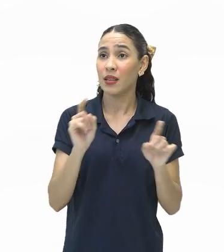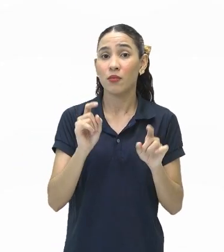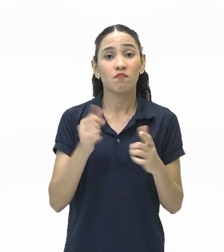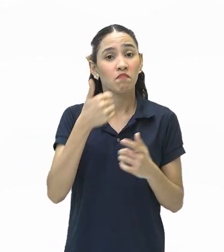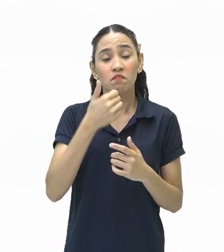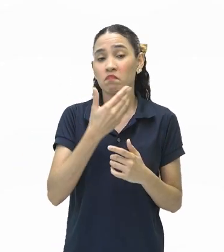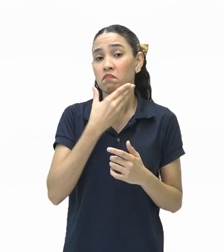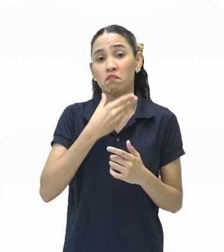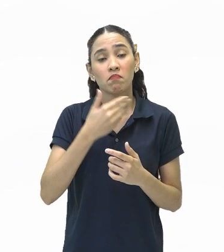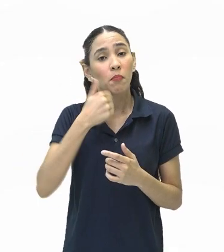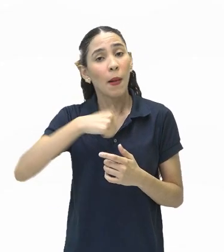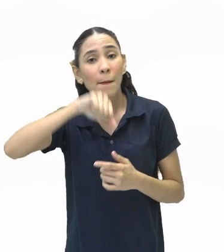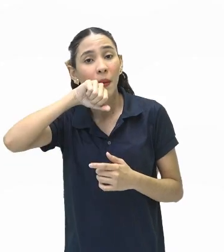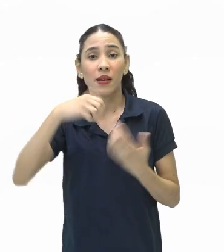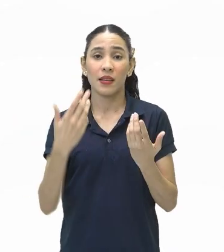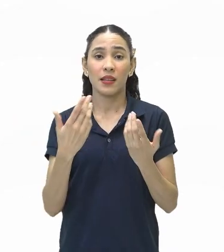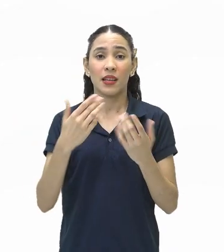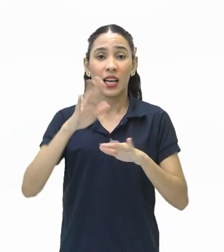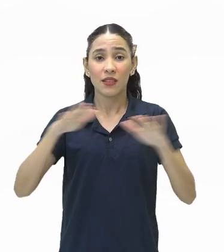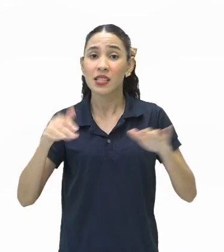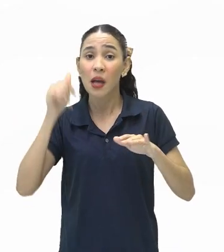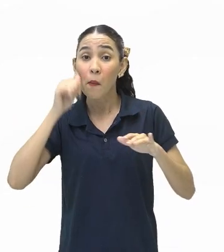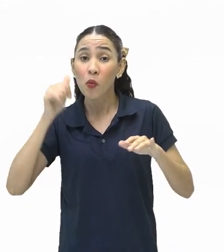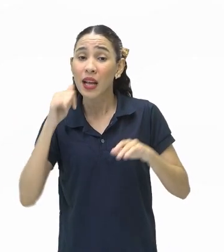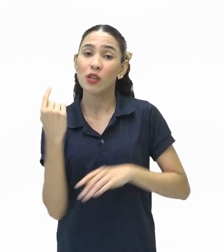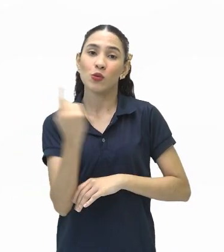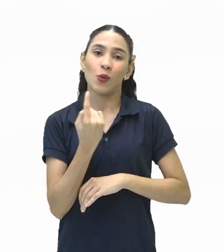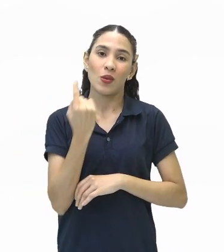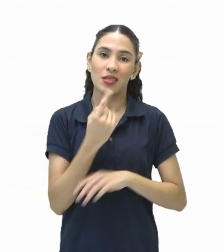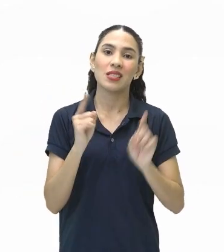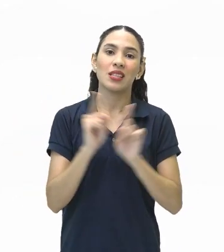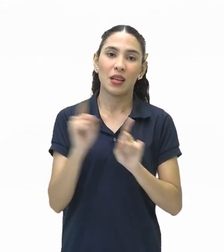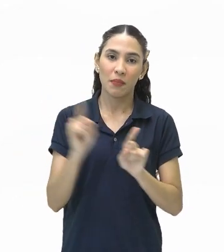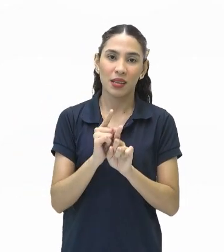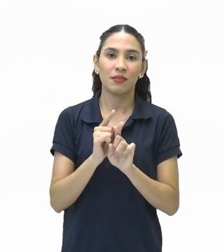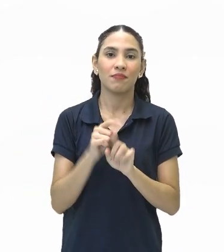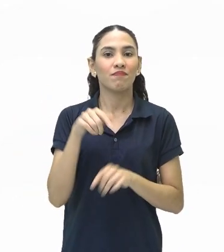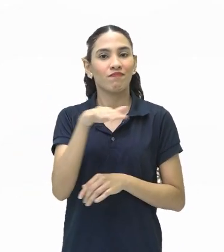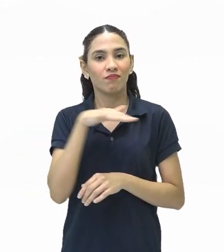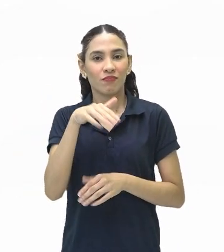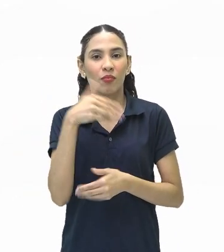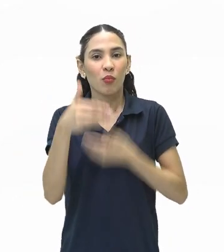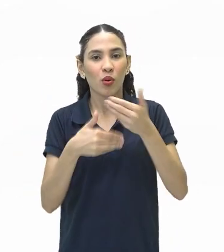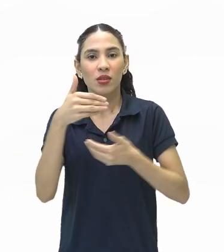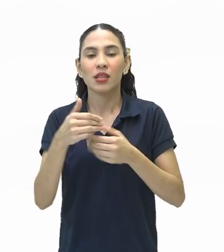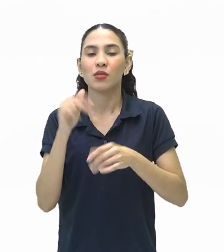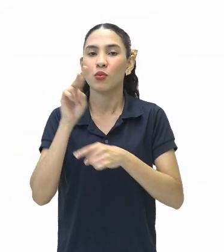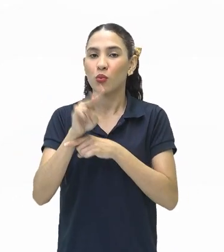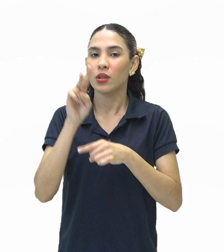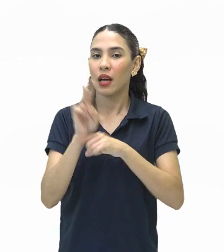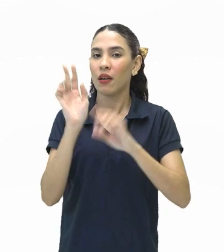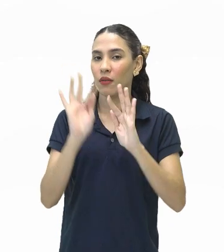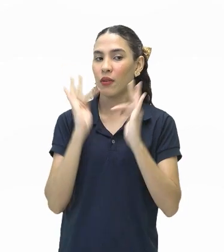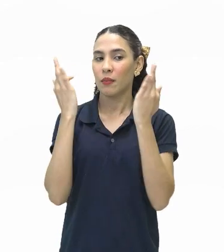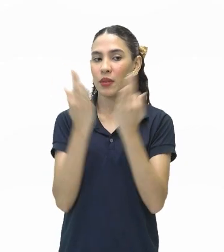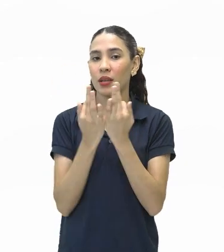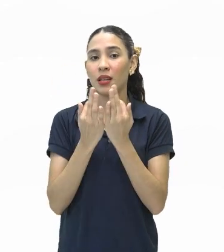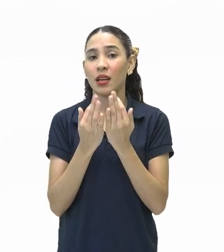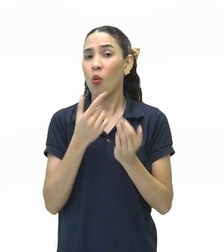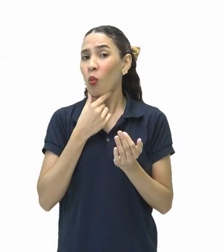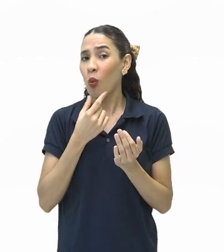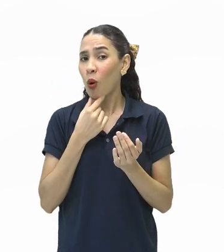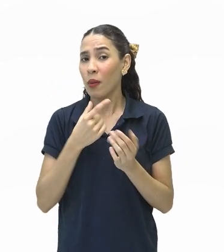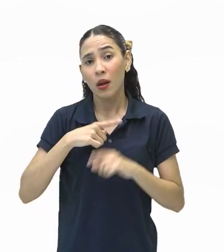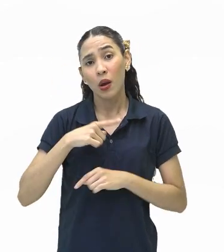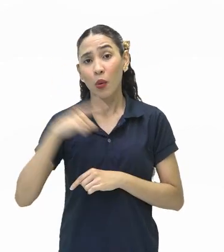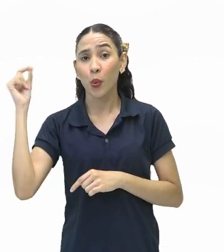mãe de família, porque hoje muitas vezes a mulher se vê sozinha, né, nesse processo de cuidar da família. Cadê o homem? Já